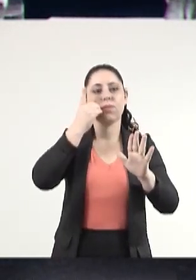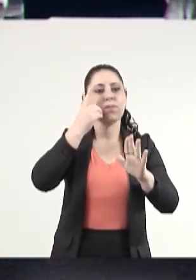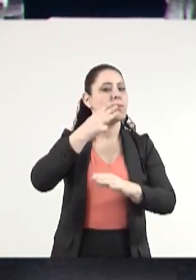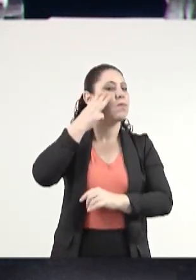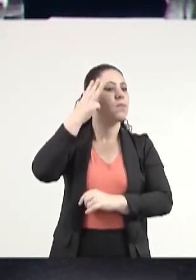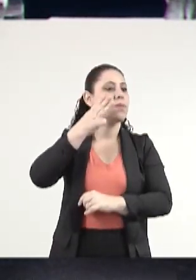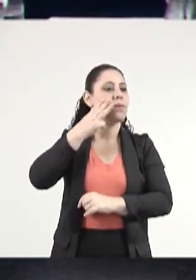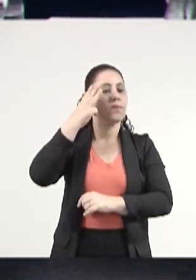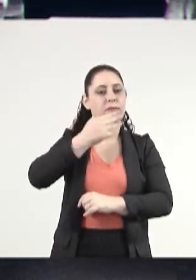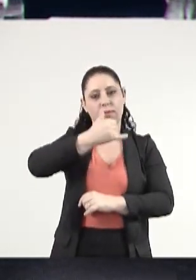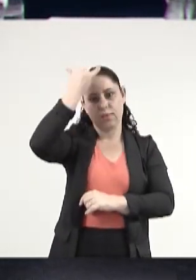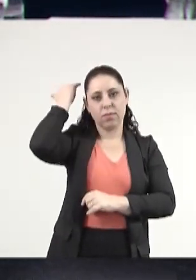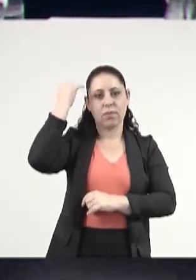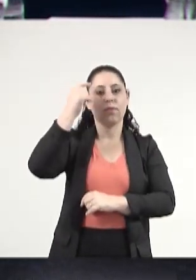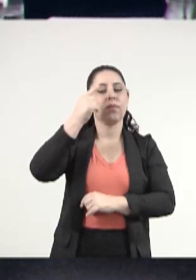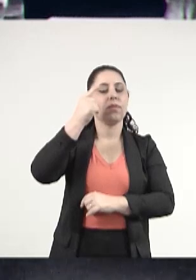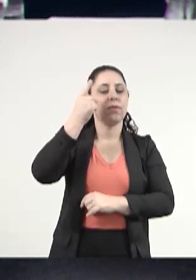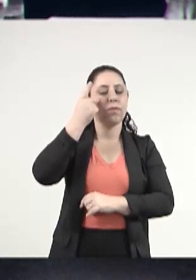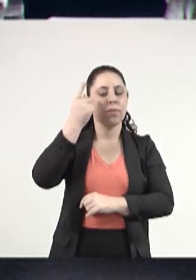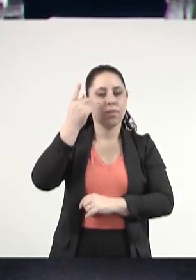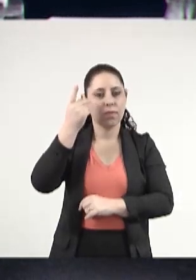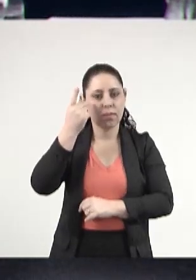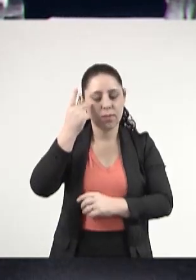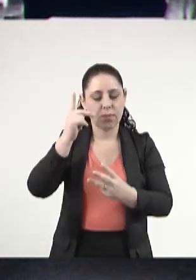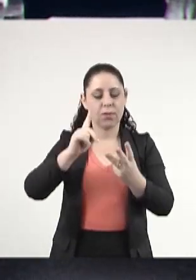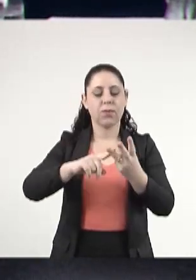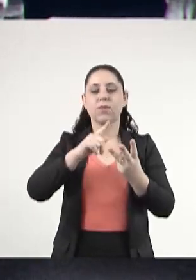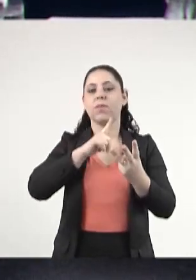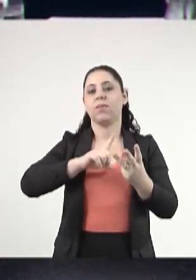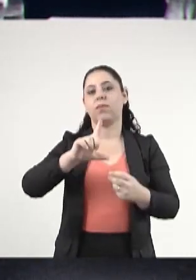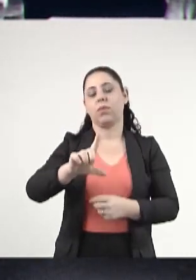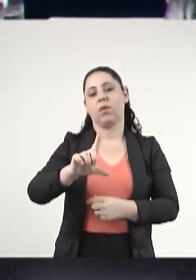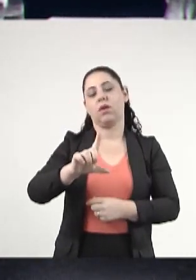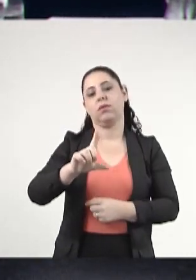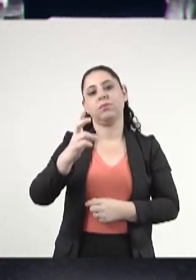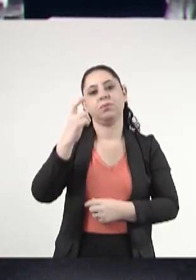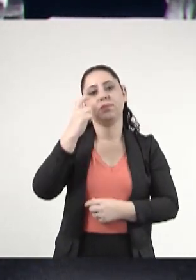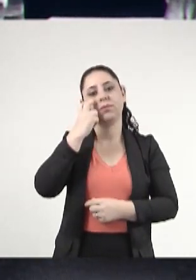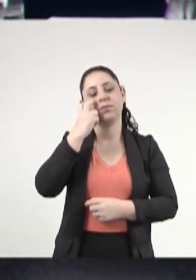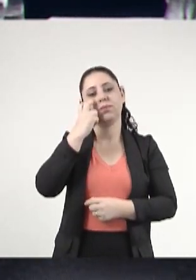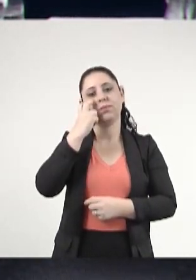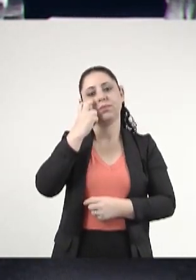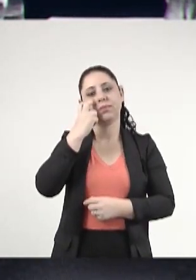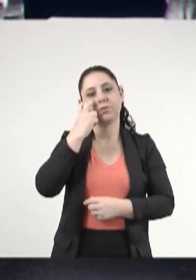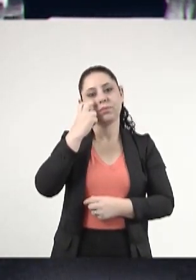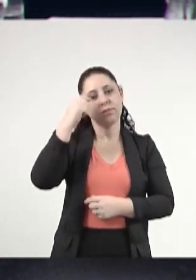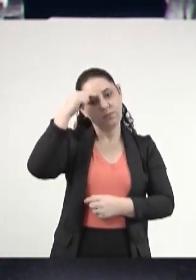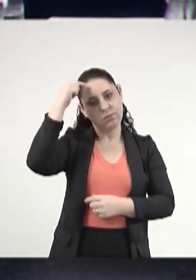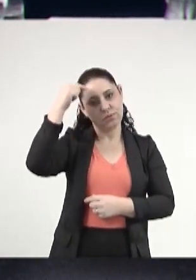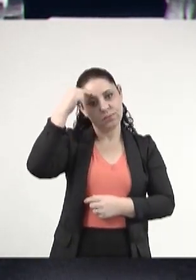Mara Caseiro, Júnior Mock, Pedro Kemp, Lucas de Lima, Márcio Fernandes e Zé